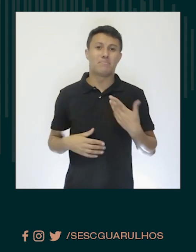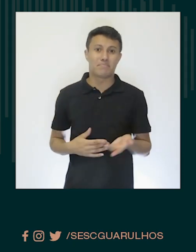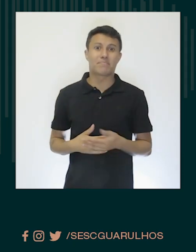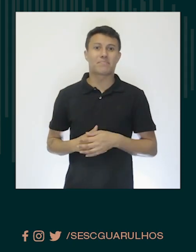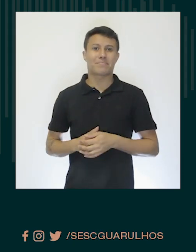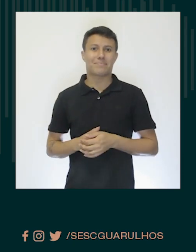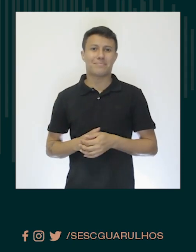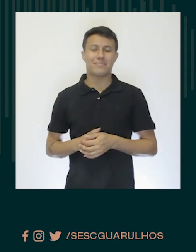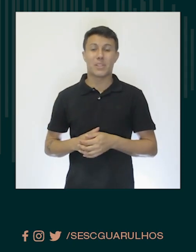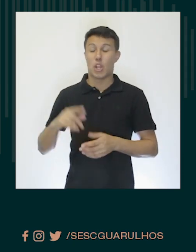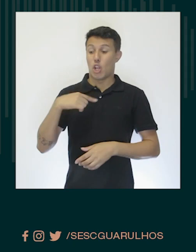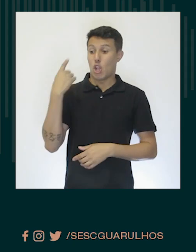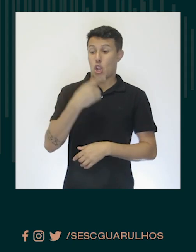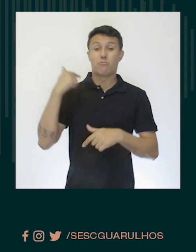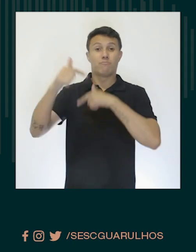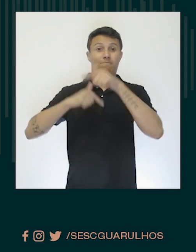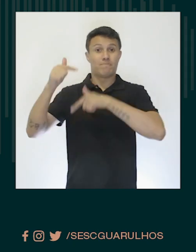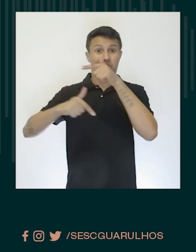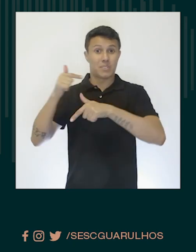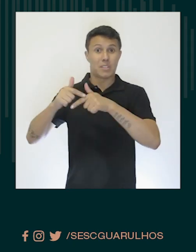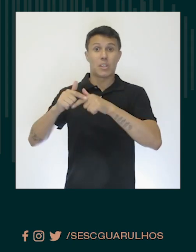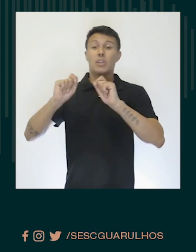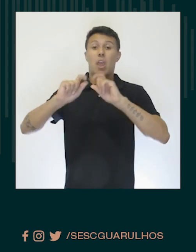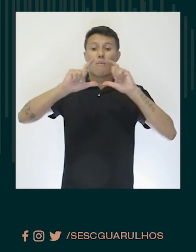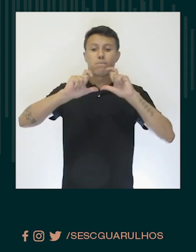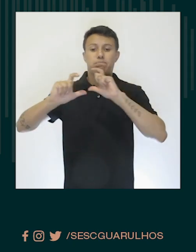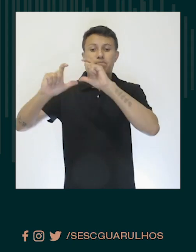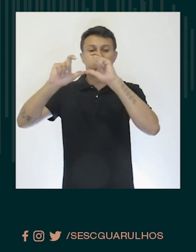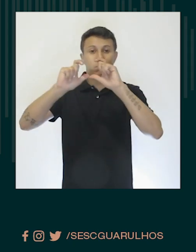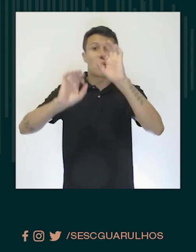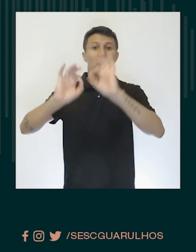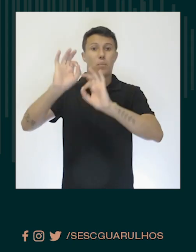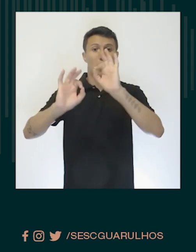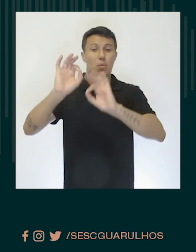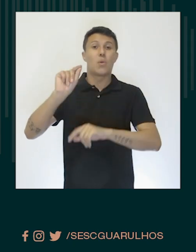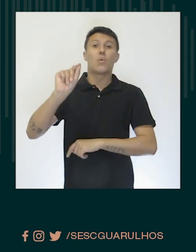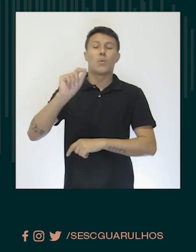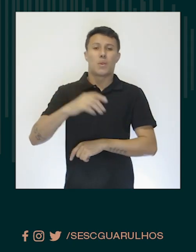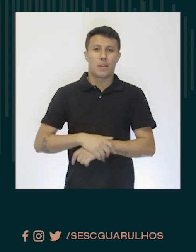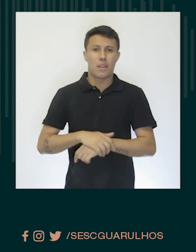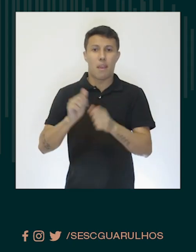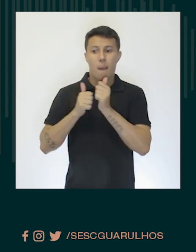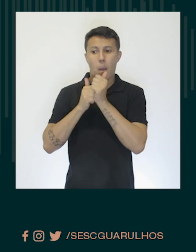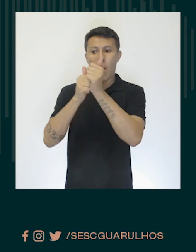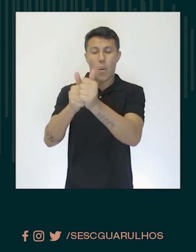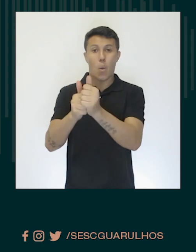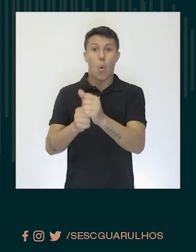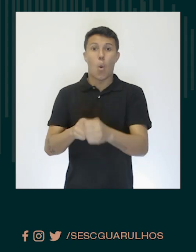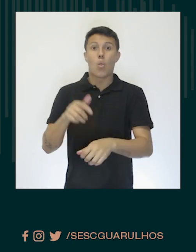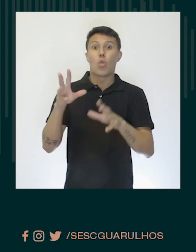Nós fizemos esse projeto, que era um projeto de fotografia, que visava